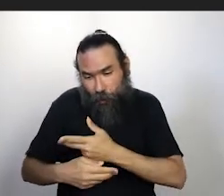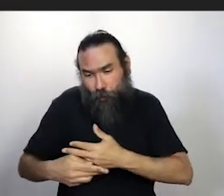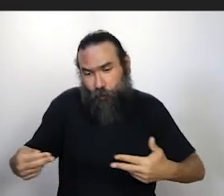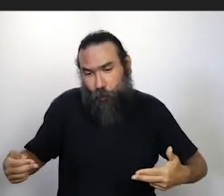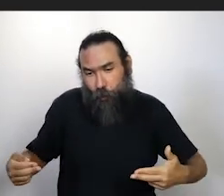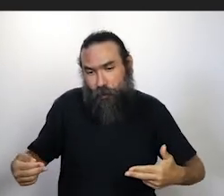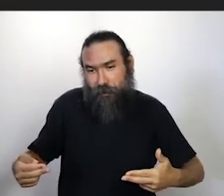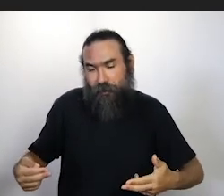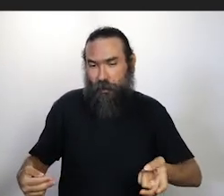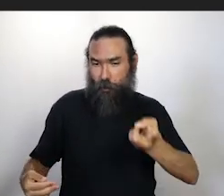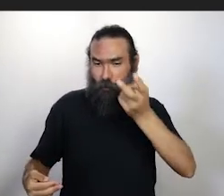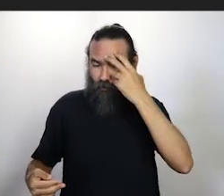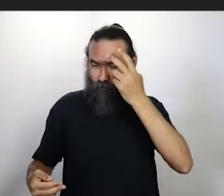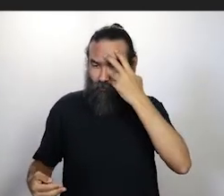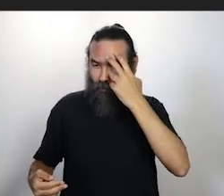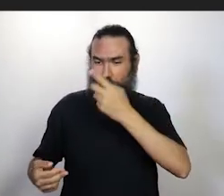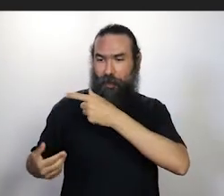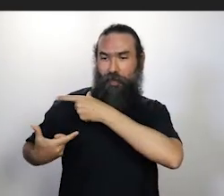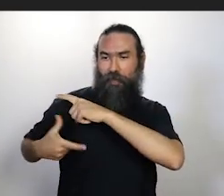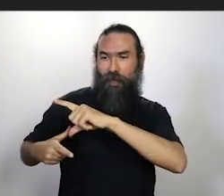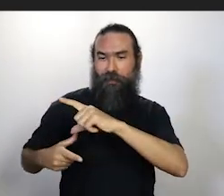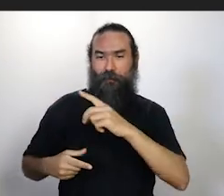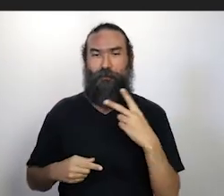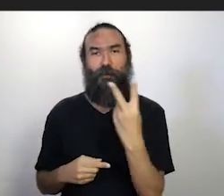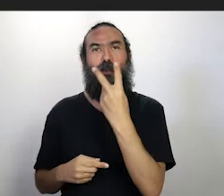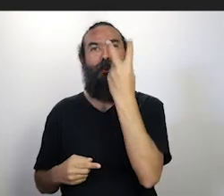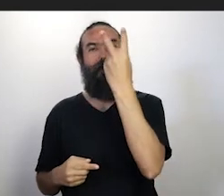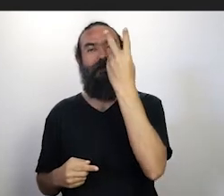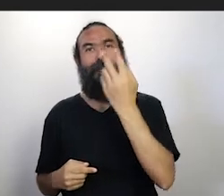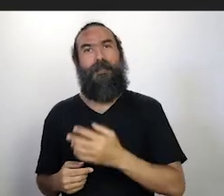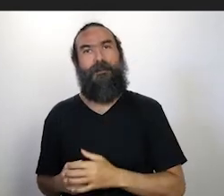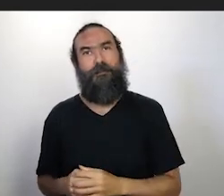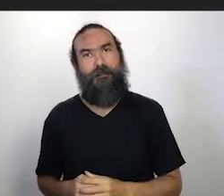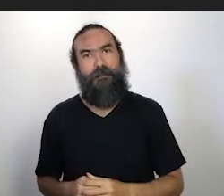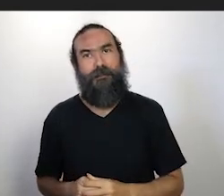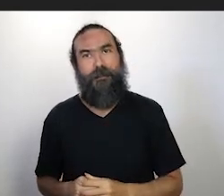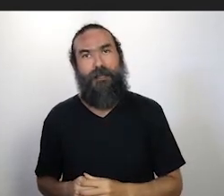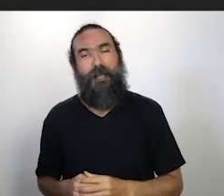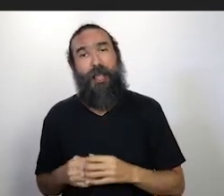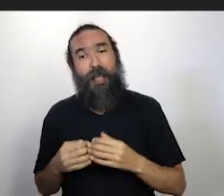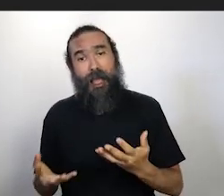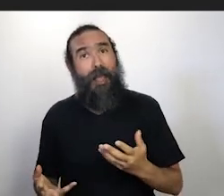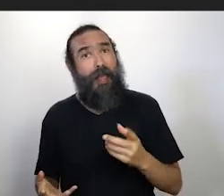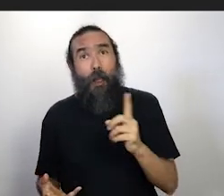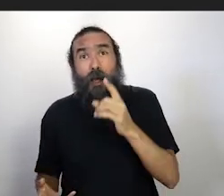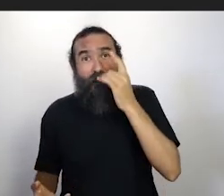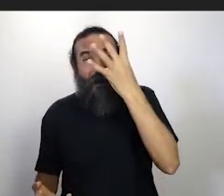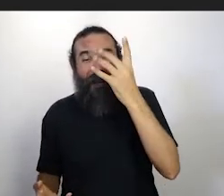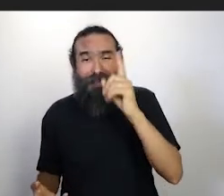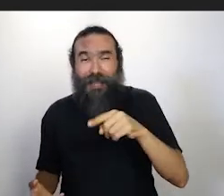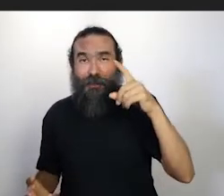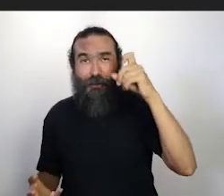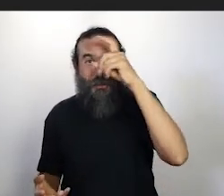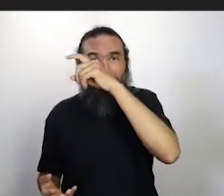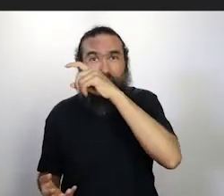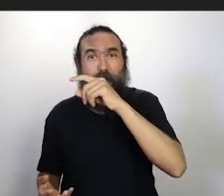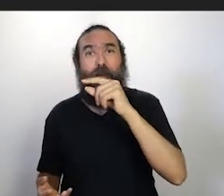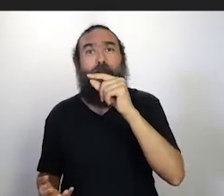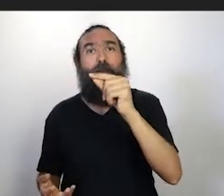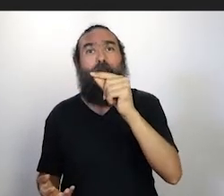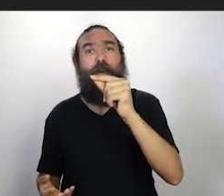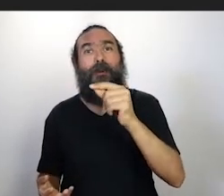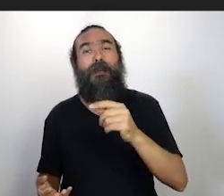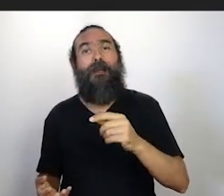pensa sobre educação, isso desafia a nossa lógica tradicional do ensino, enquanto um ensino de verificação,